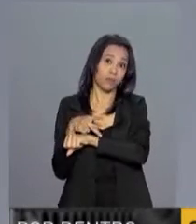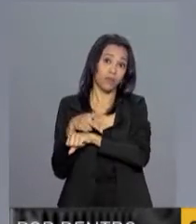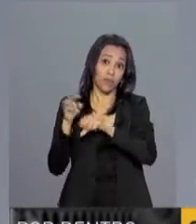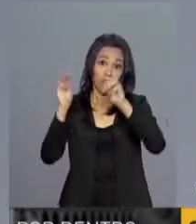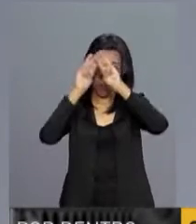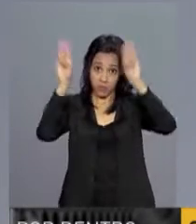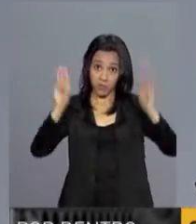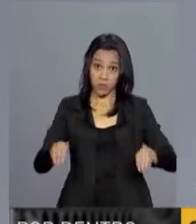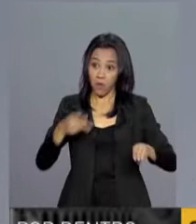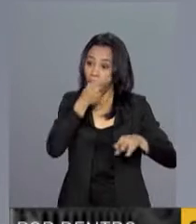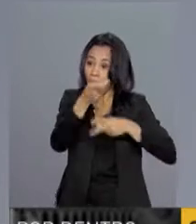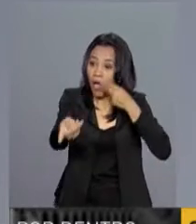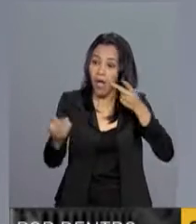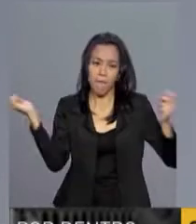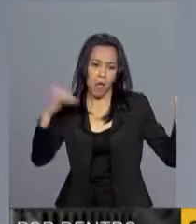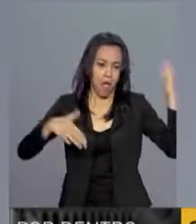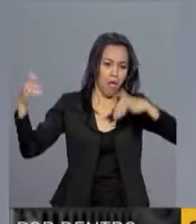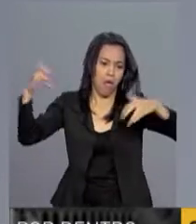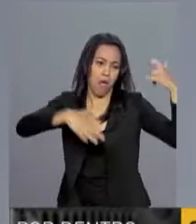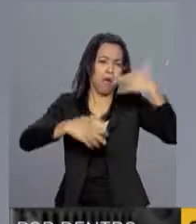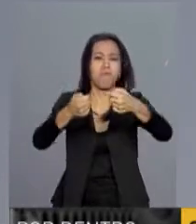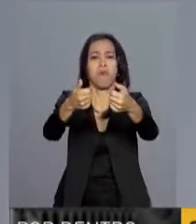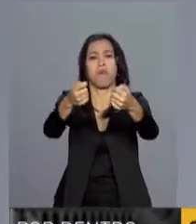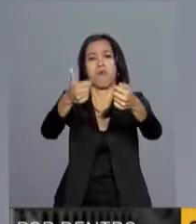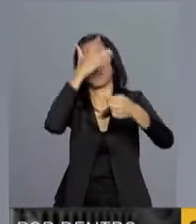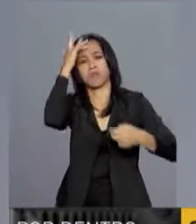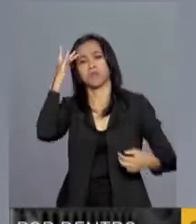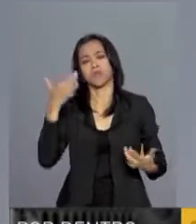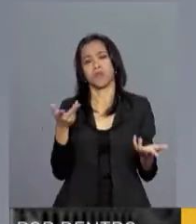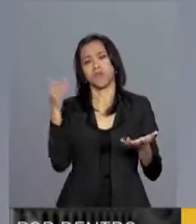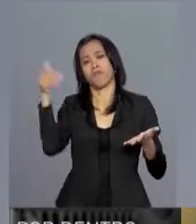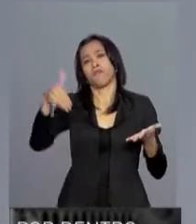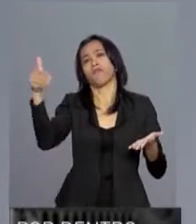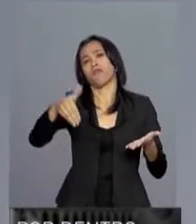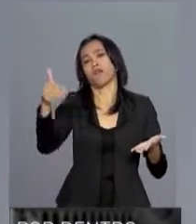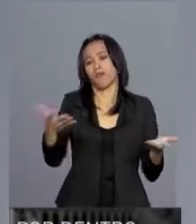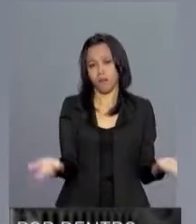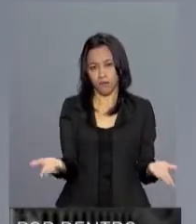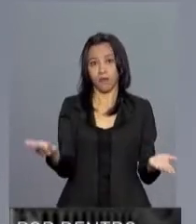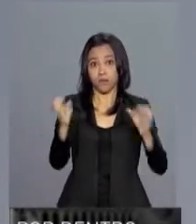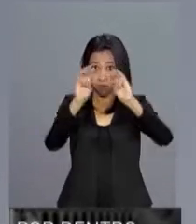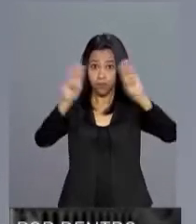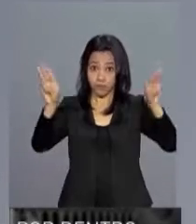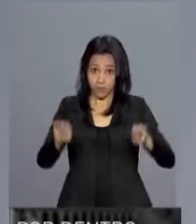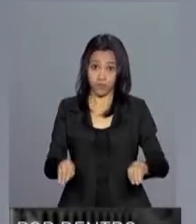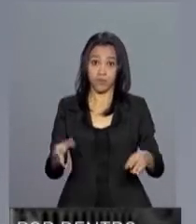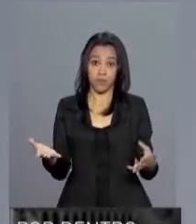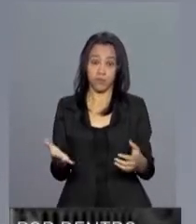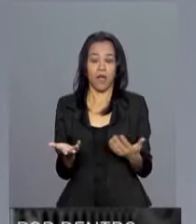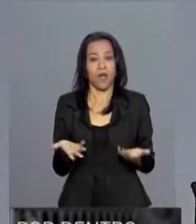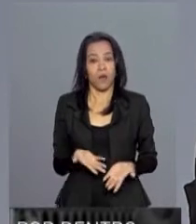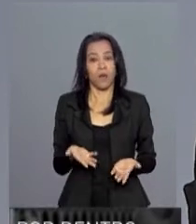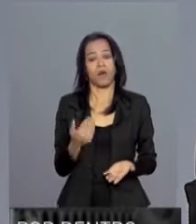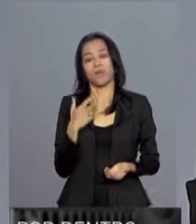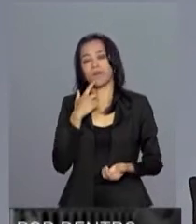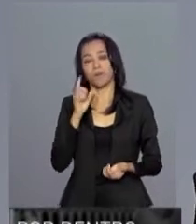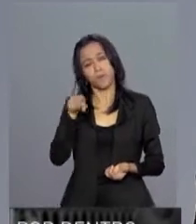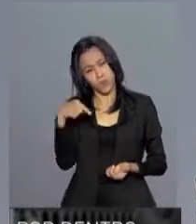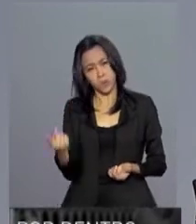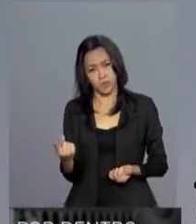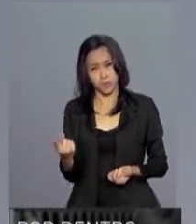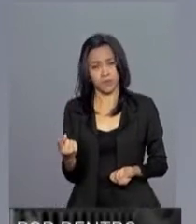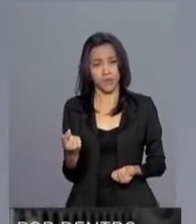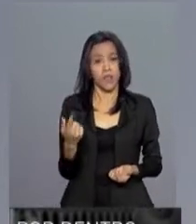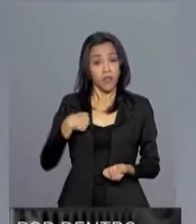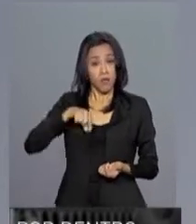percentual ainda é relativamente pequeno da população brasileira frequenta é museus agora por outro lado e nós